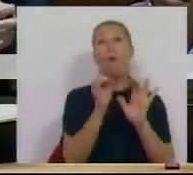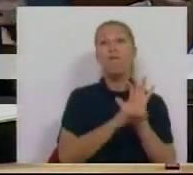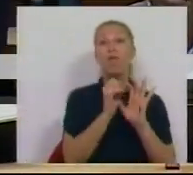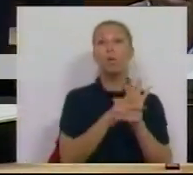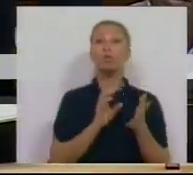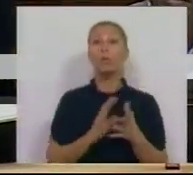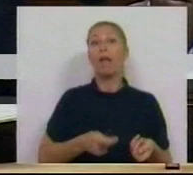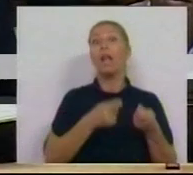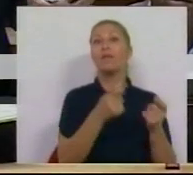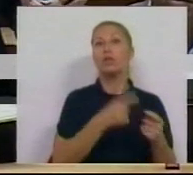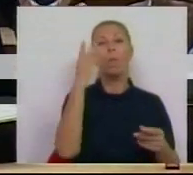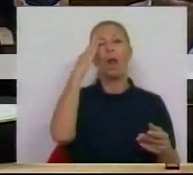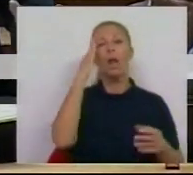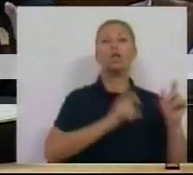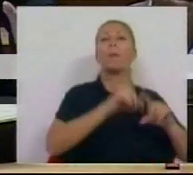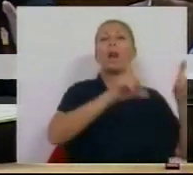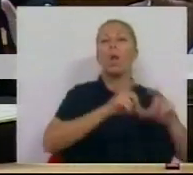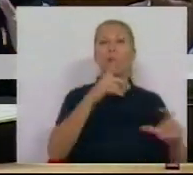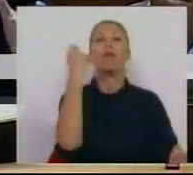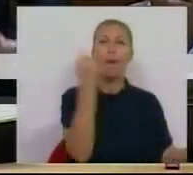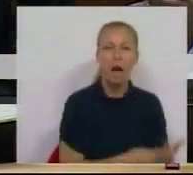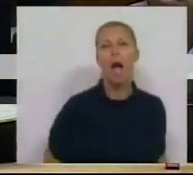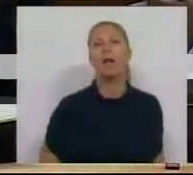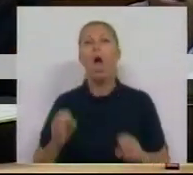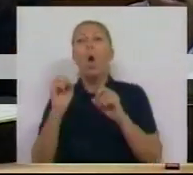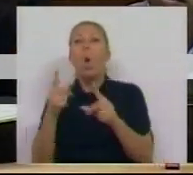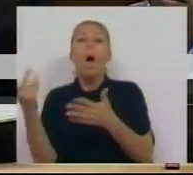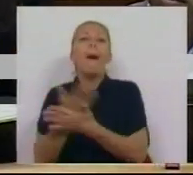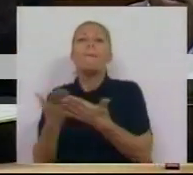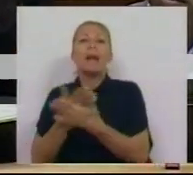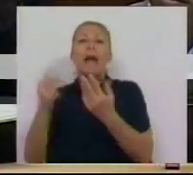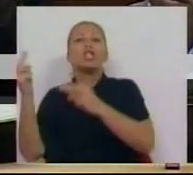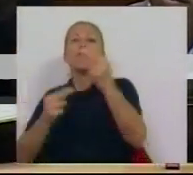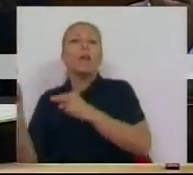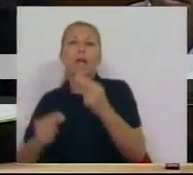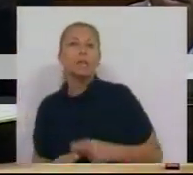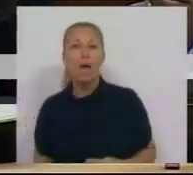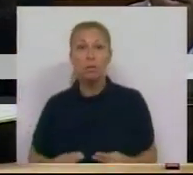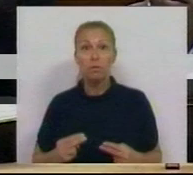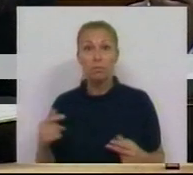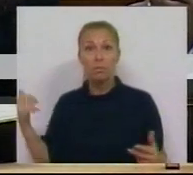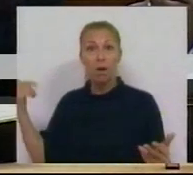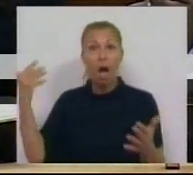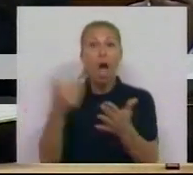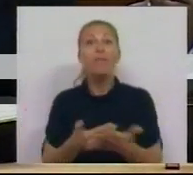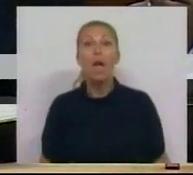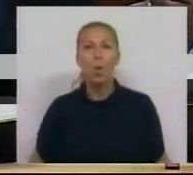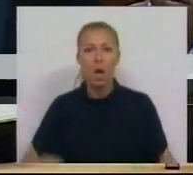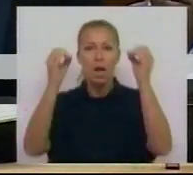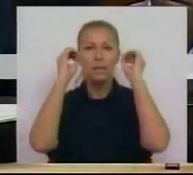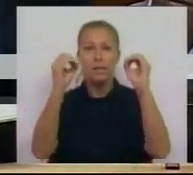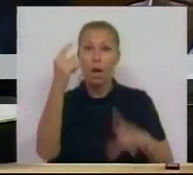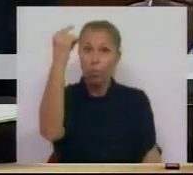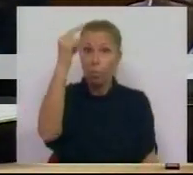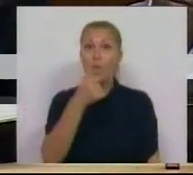quando prometiam mundos e fundos contra os mercados financeiros, até hoje zero. Até hoje não houve uma medida contra os